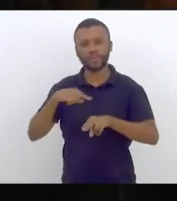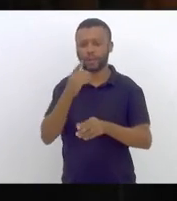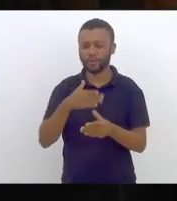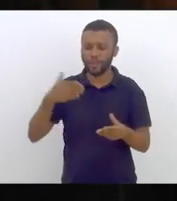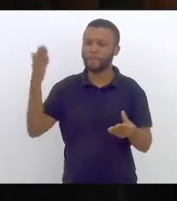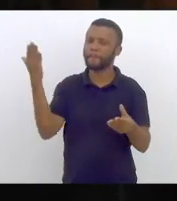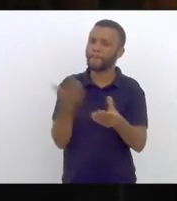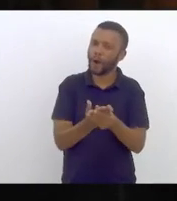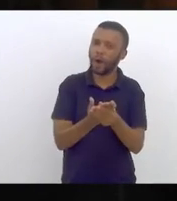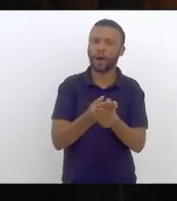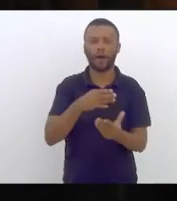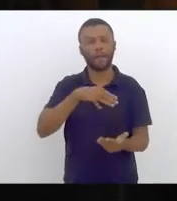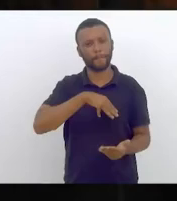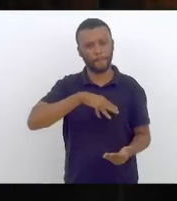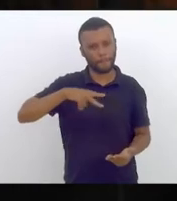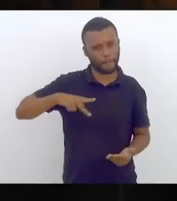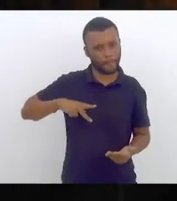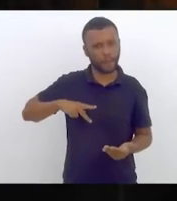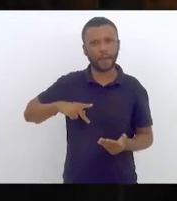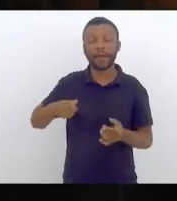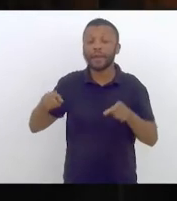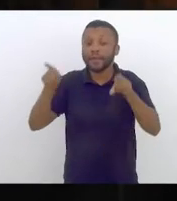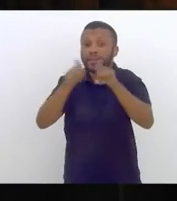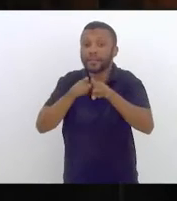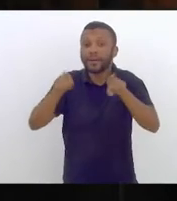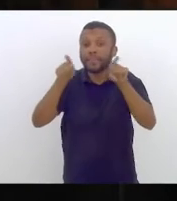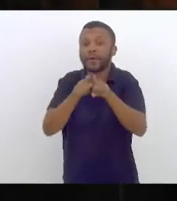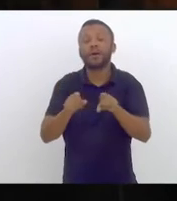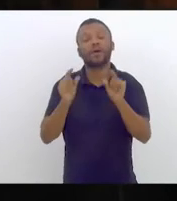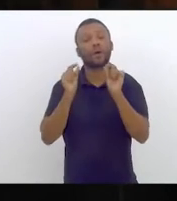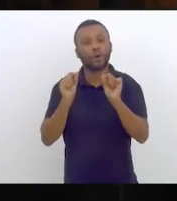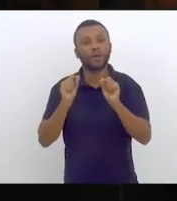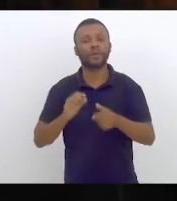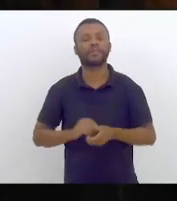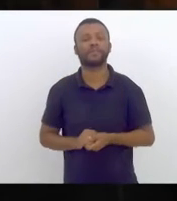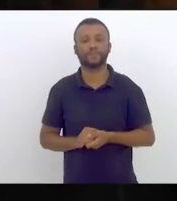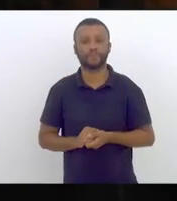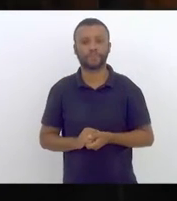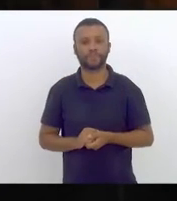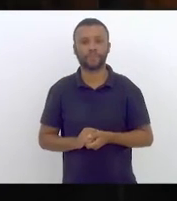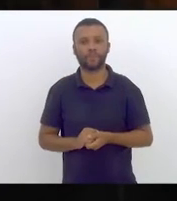representações ao Ministério Público, inclusive, deputado Valdec Carneiro,